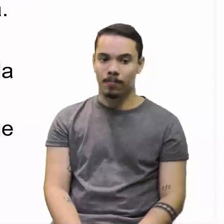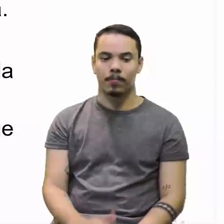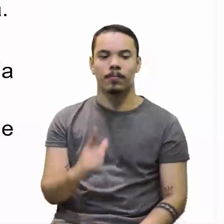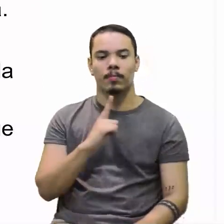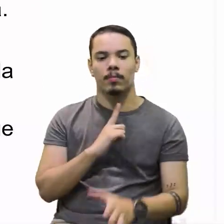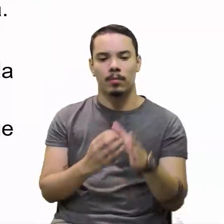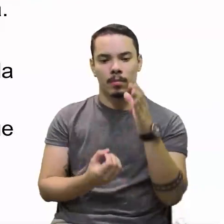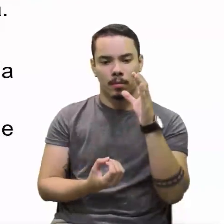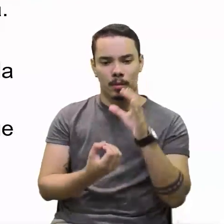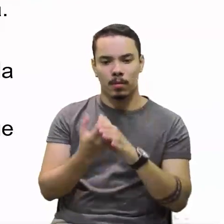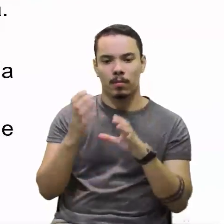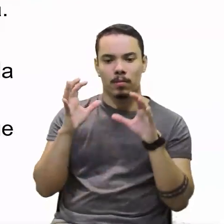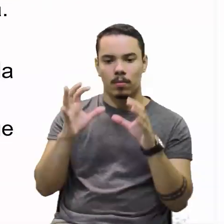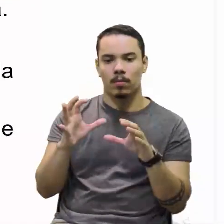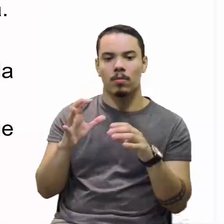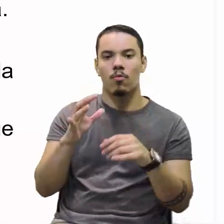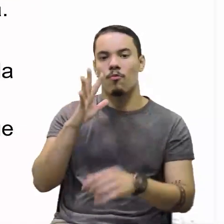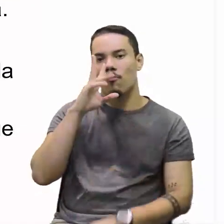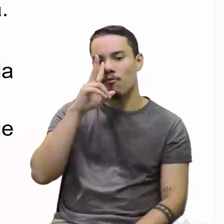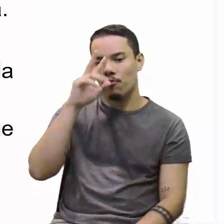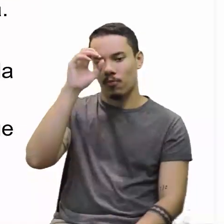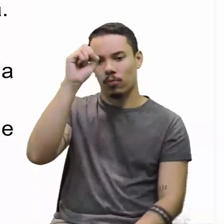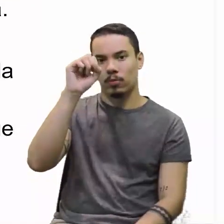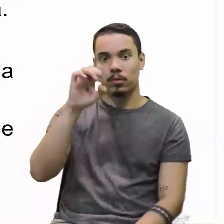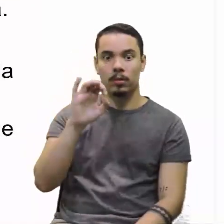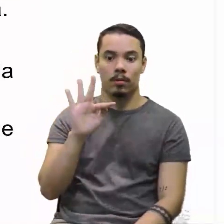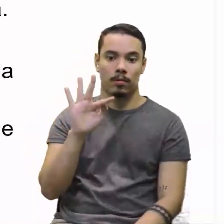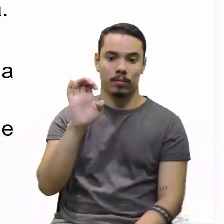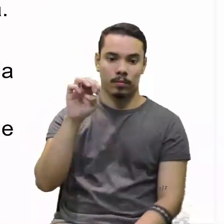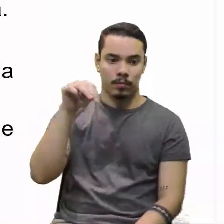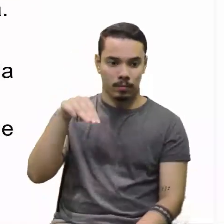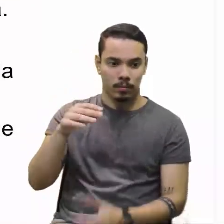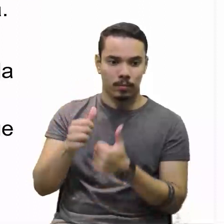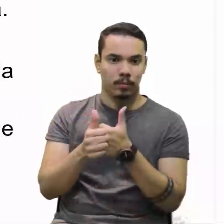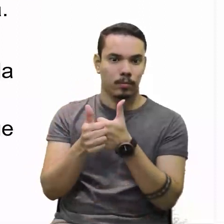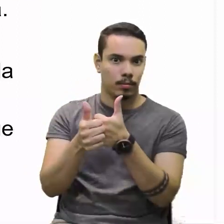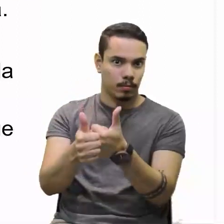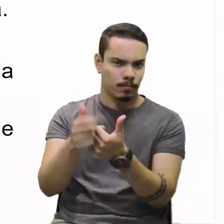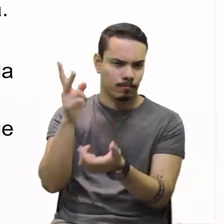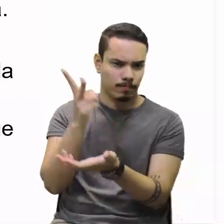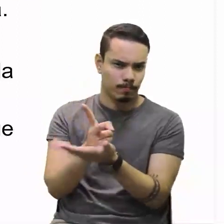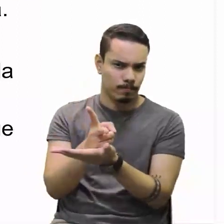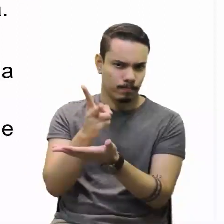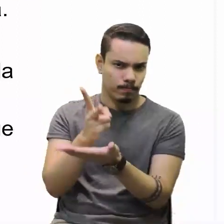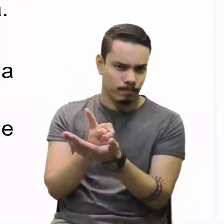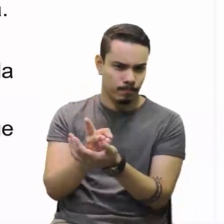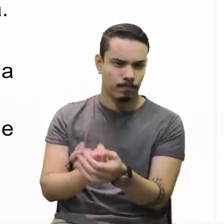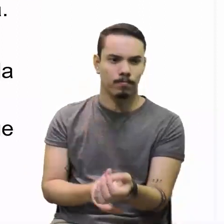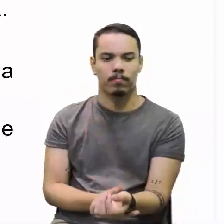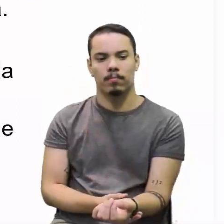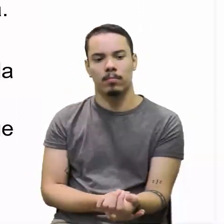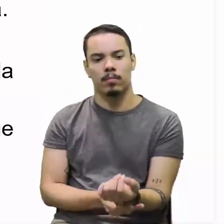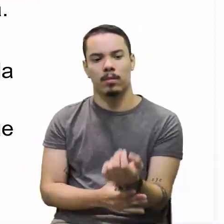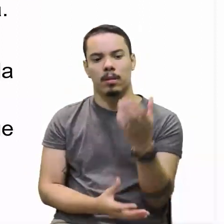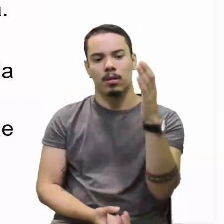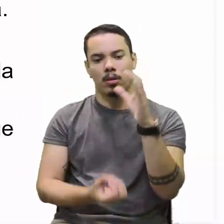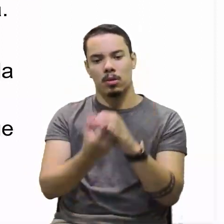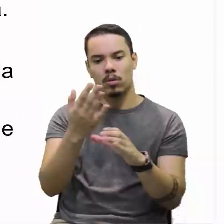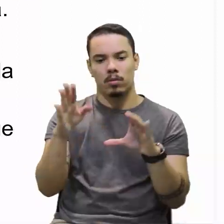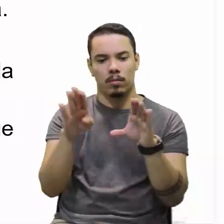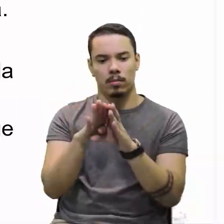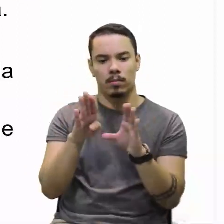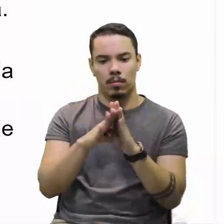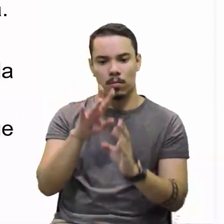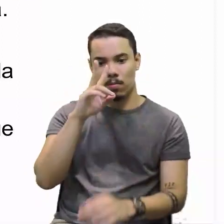Surge nessa espira uma força eletromotriz induzida constante. Surge nessa espira uma